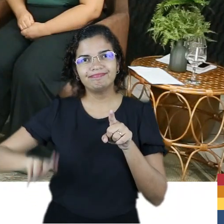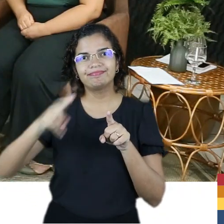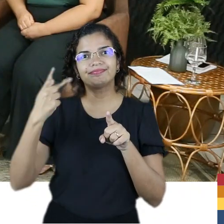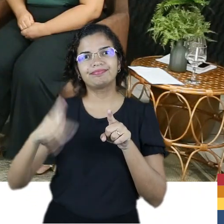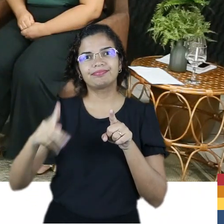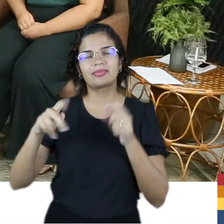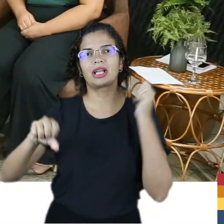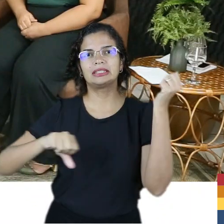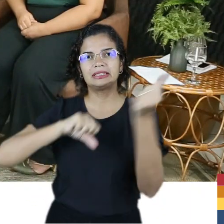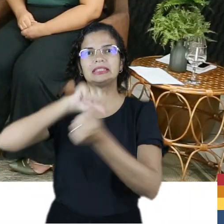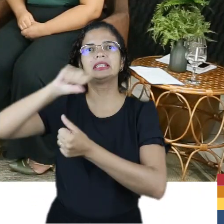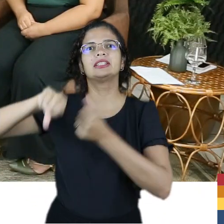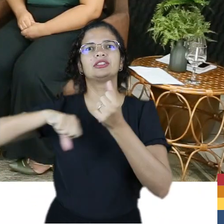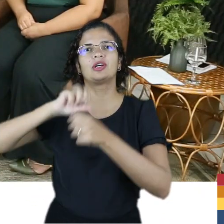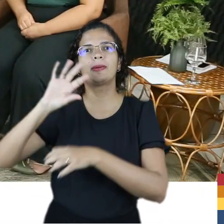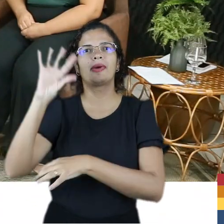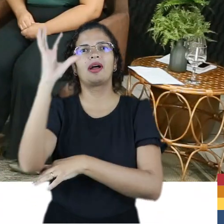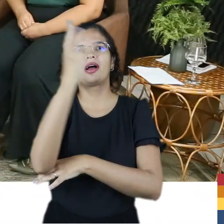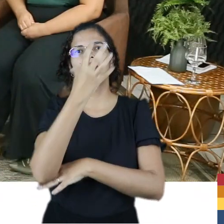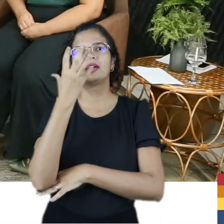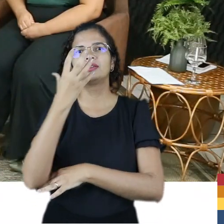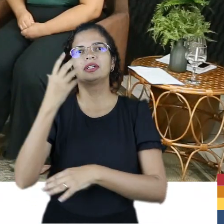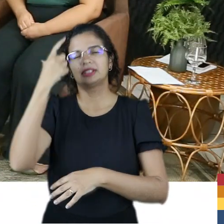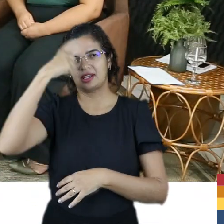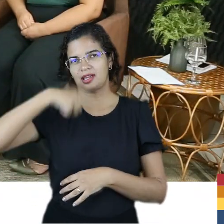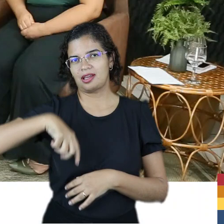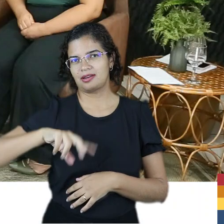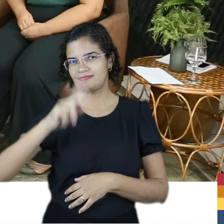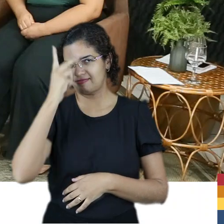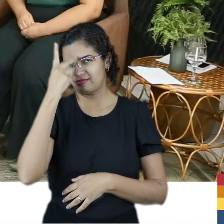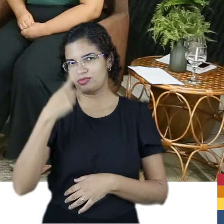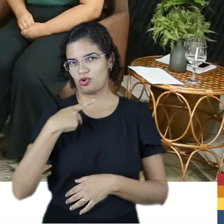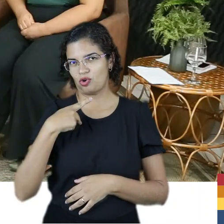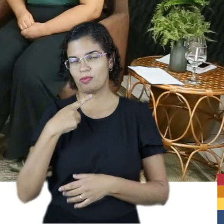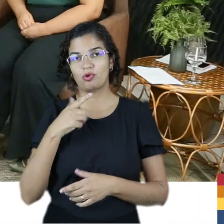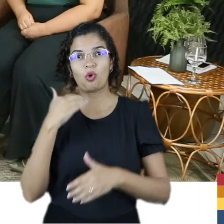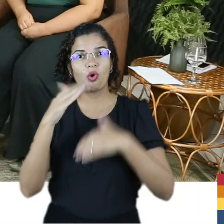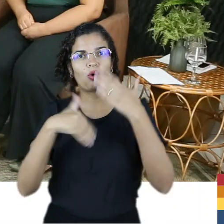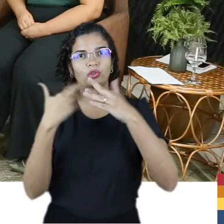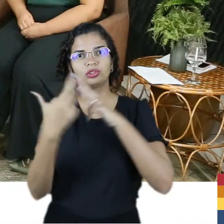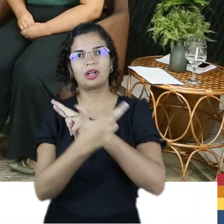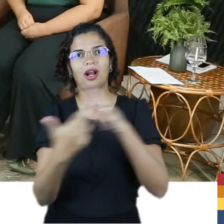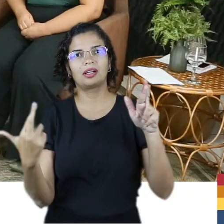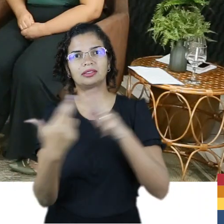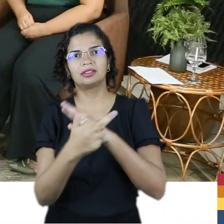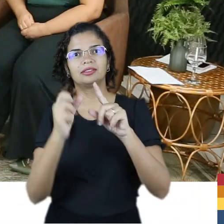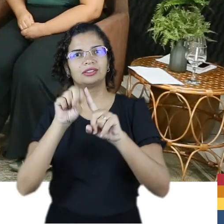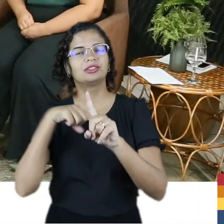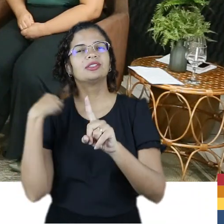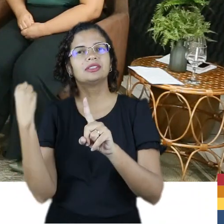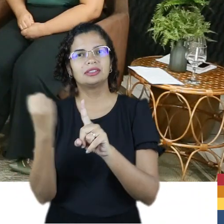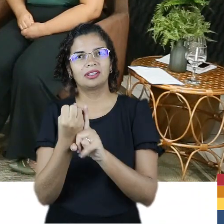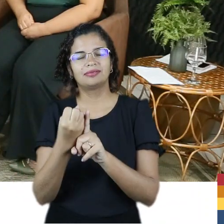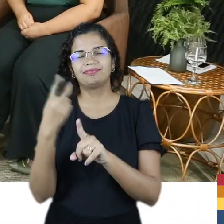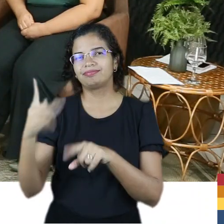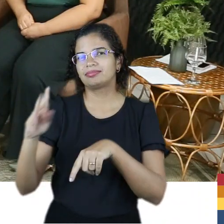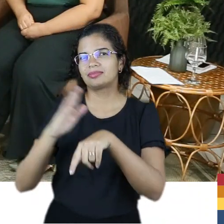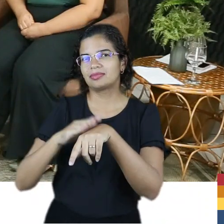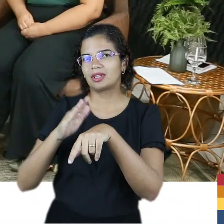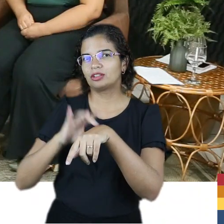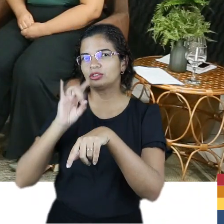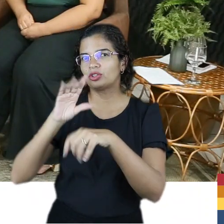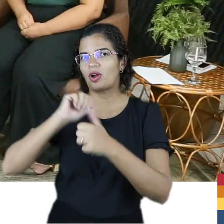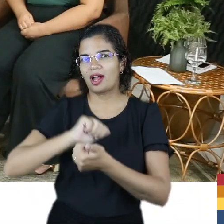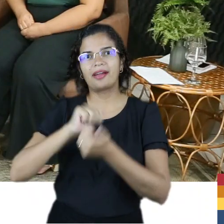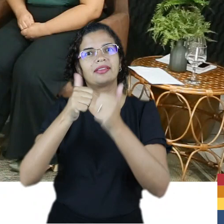materiais de existência com as quais ele se depara e constrói. O que isso quer dizer? Quer dizer que na perspectiva